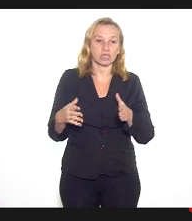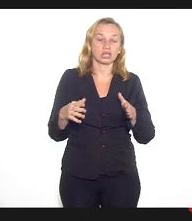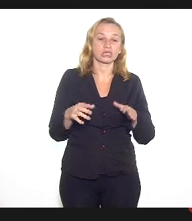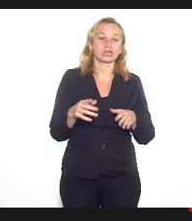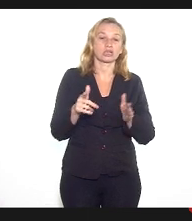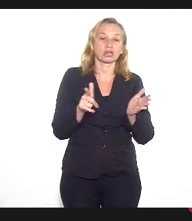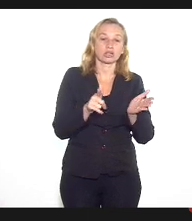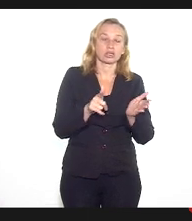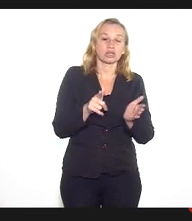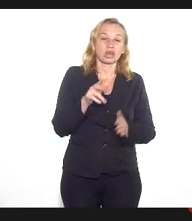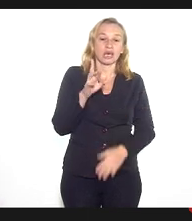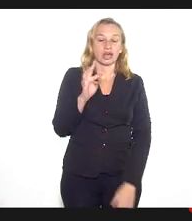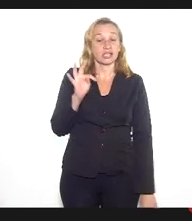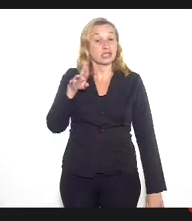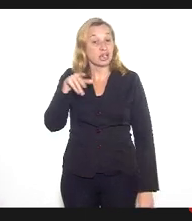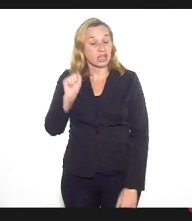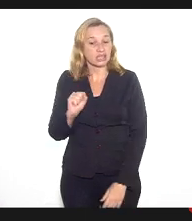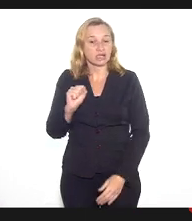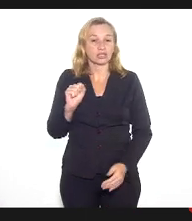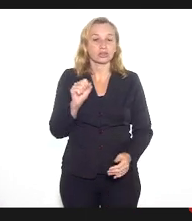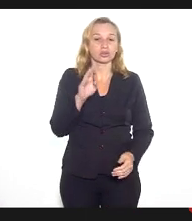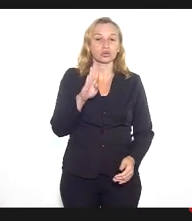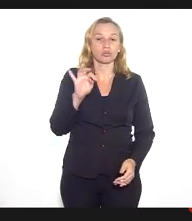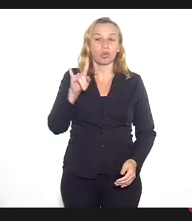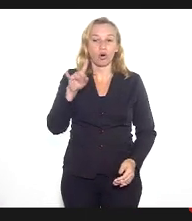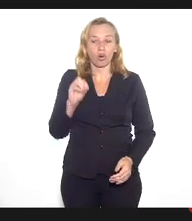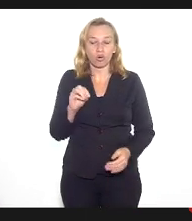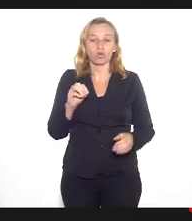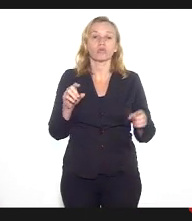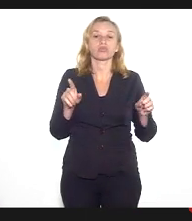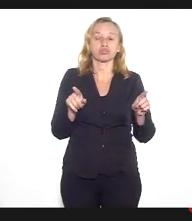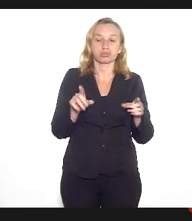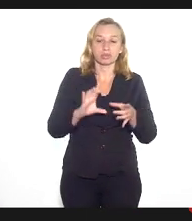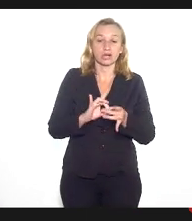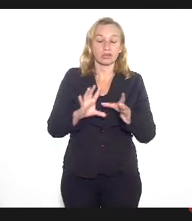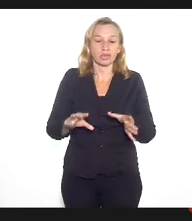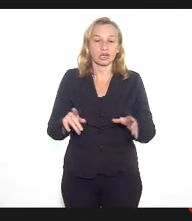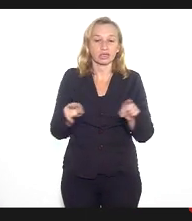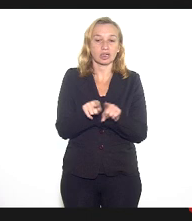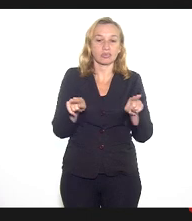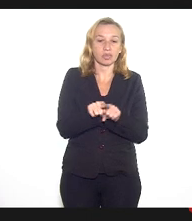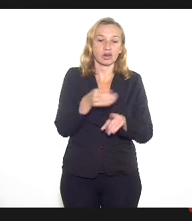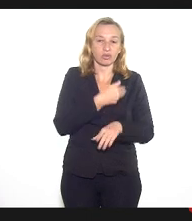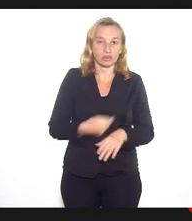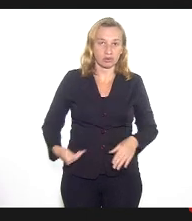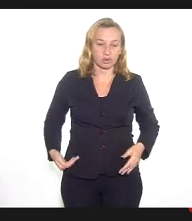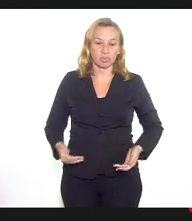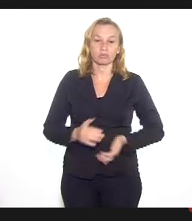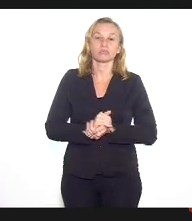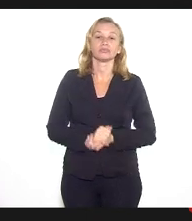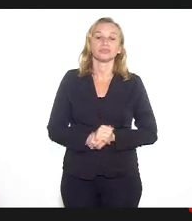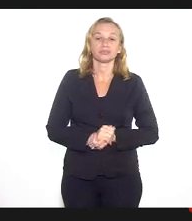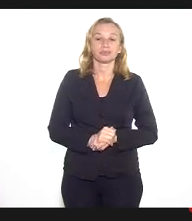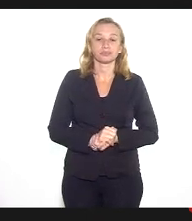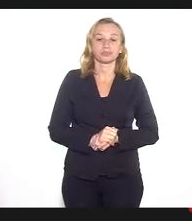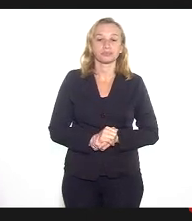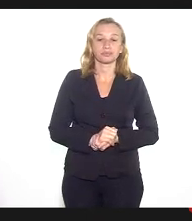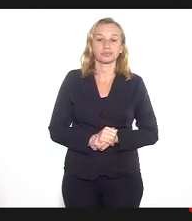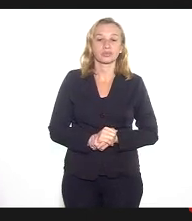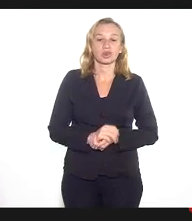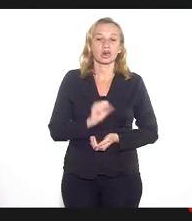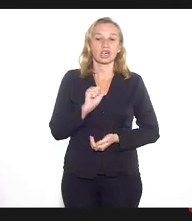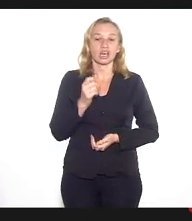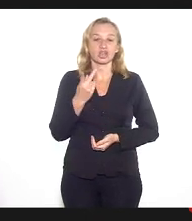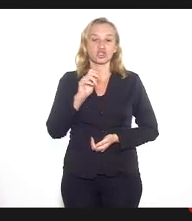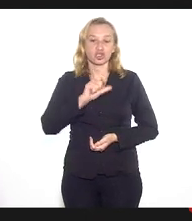daquele bloco. Como consequência, ele permite também maximizar as receitas governamentais. Assim, a Shell ela